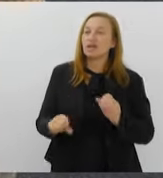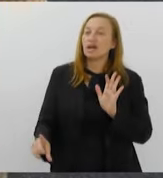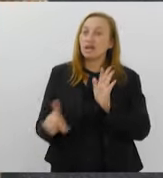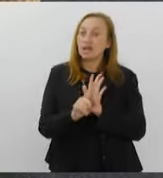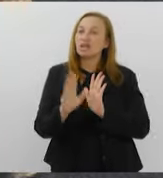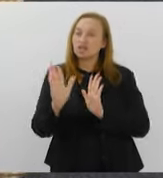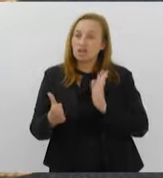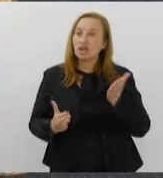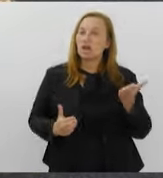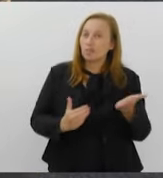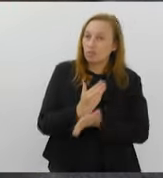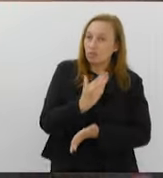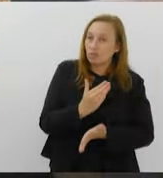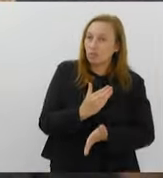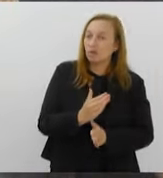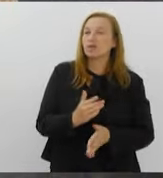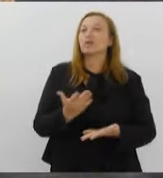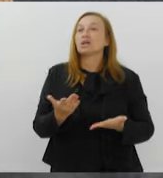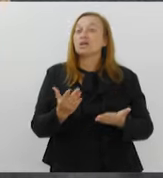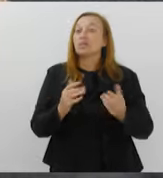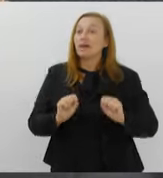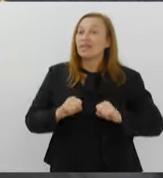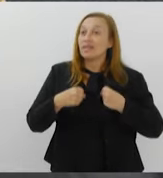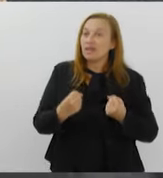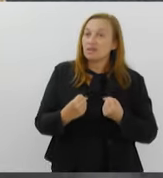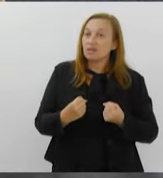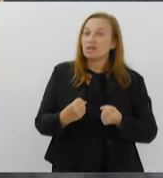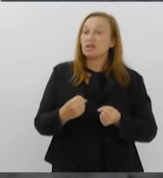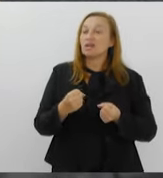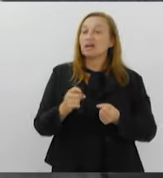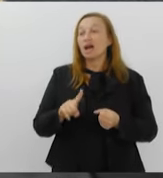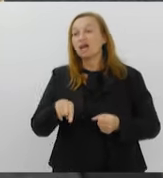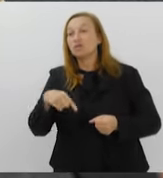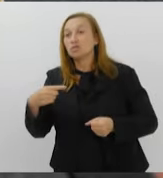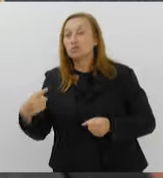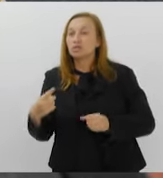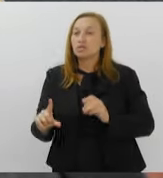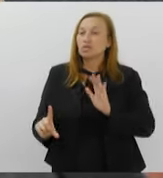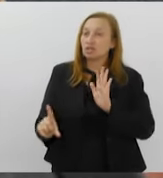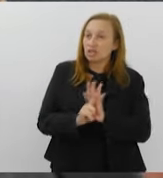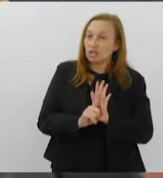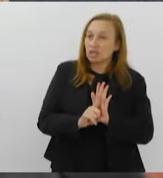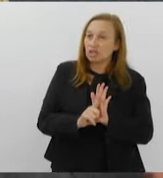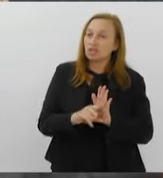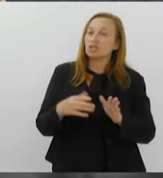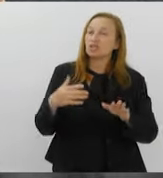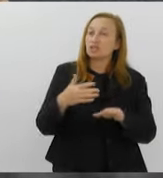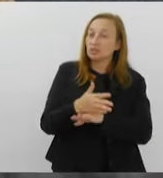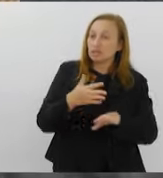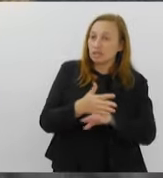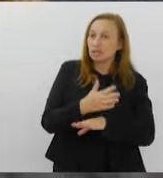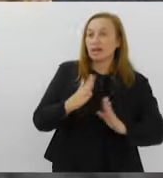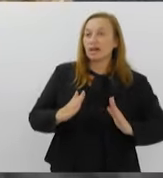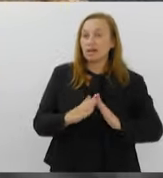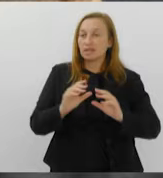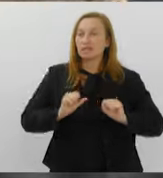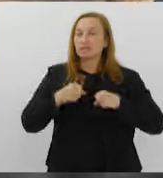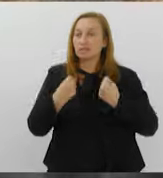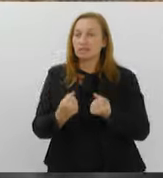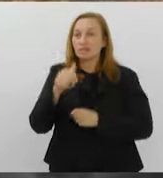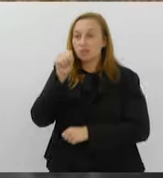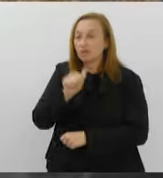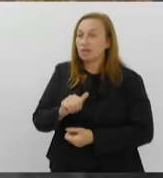já aprovou, as legislações que ainda estão tramitando, os programas e as políticas públicas em defesa das